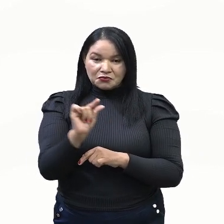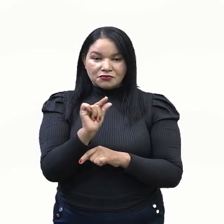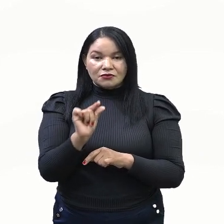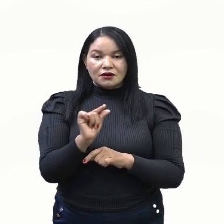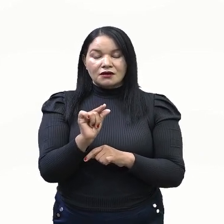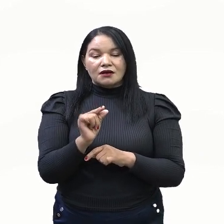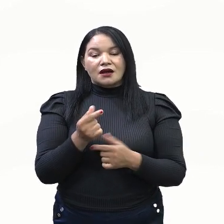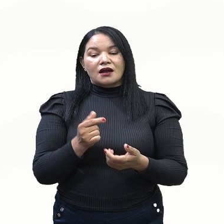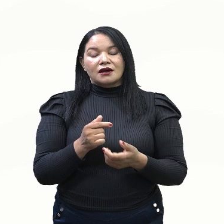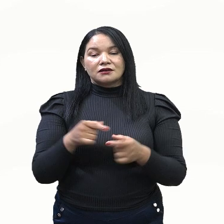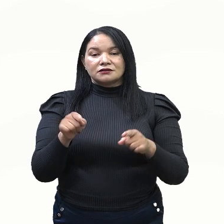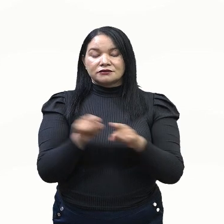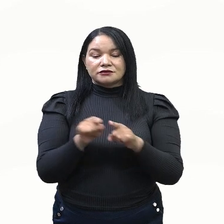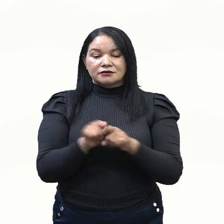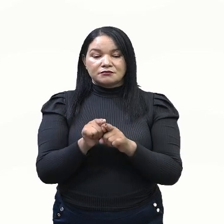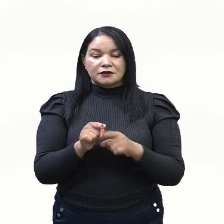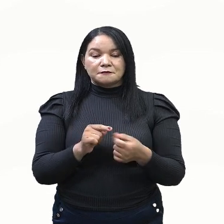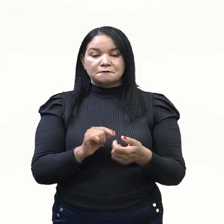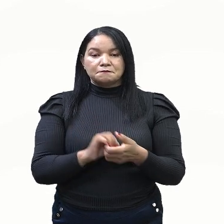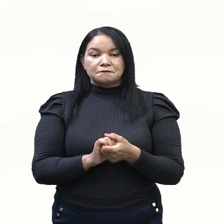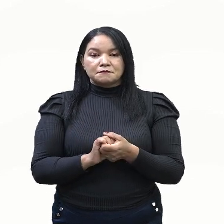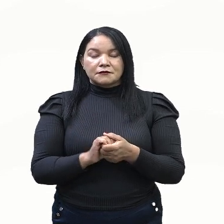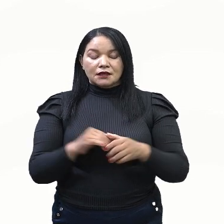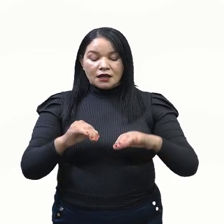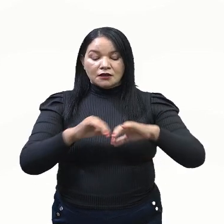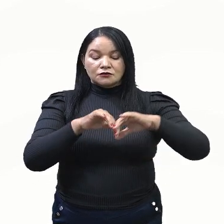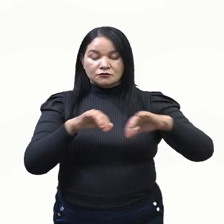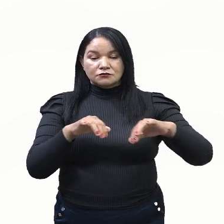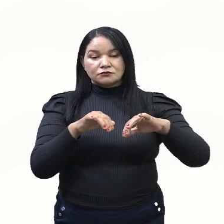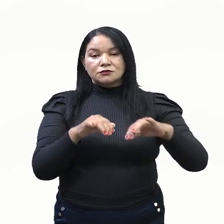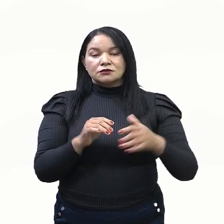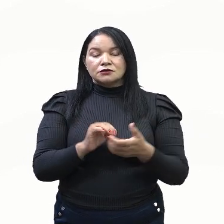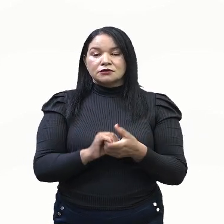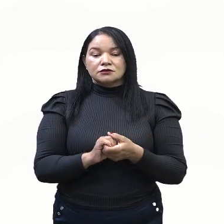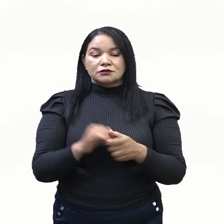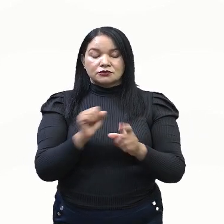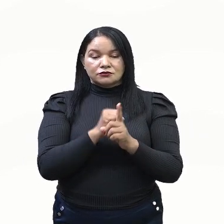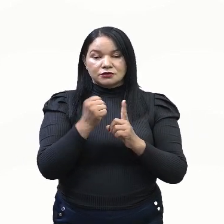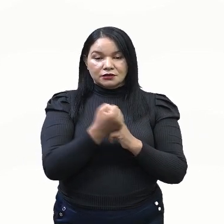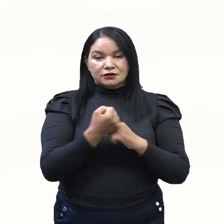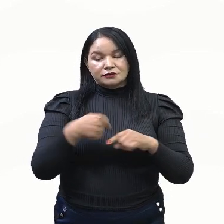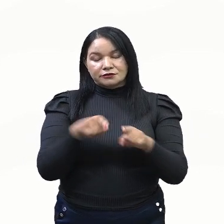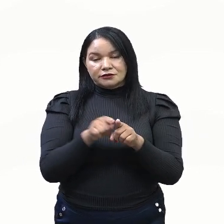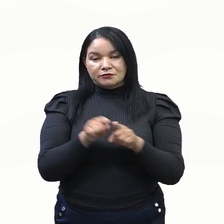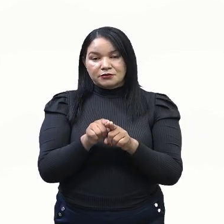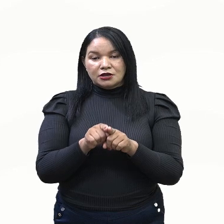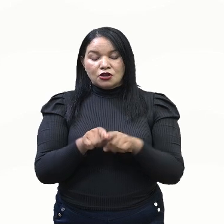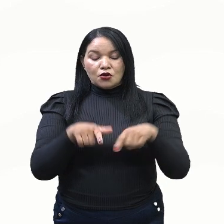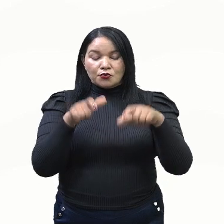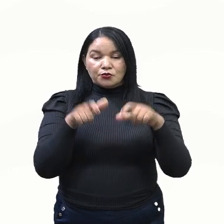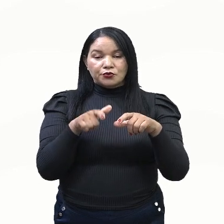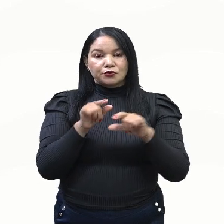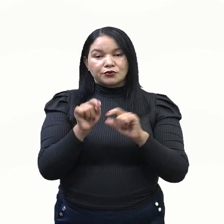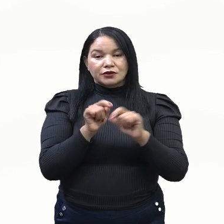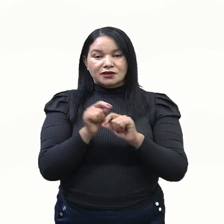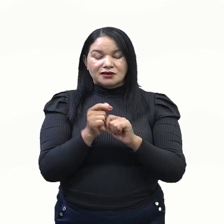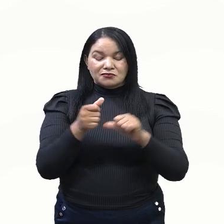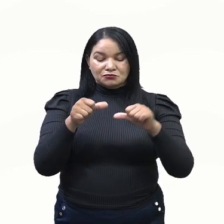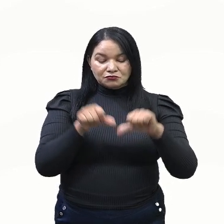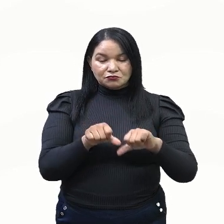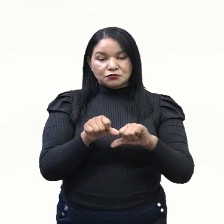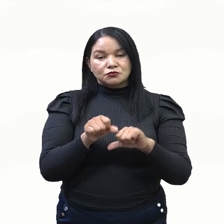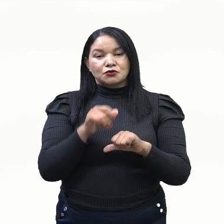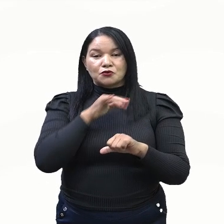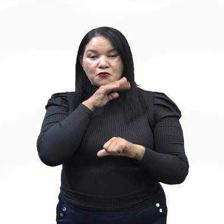remunerados, vão estar colocados ali à margem da sociedade e vão estar inseridos em uma condição degradante,